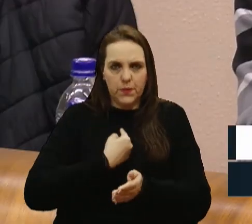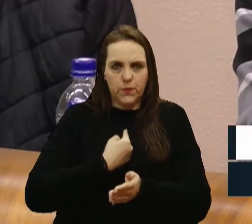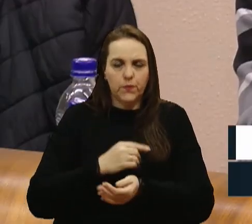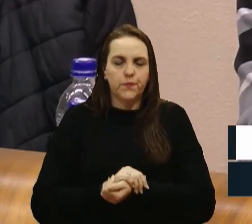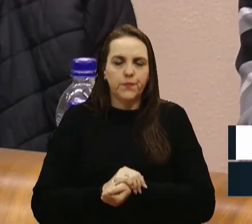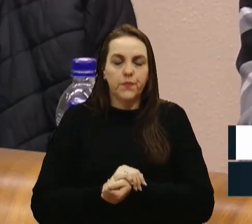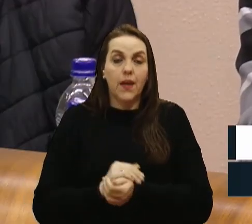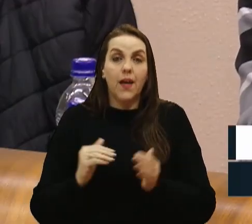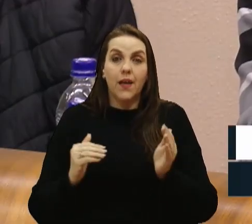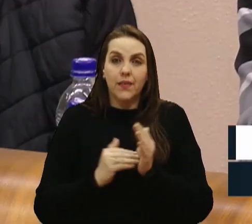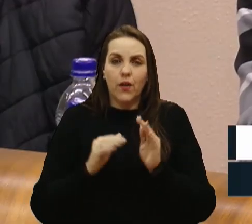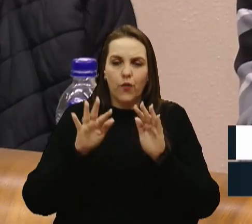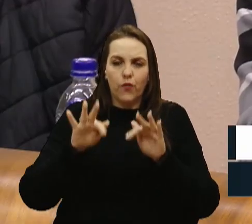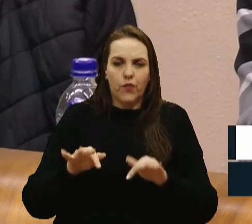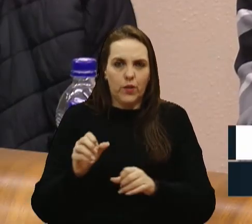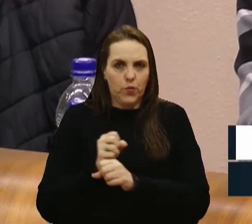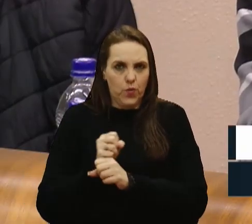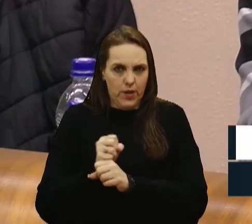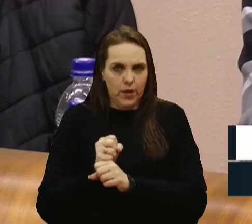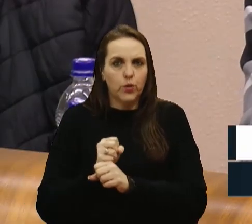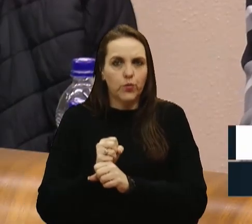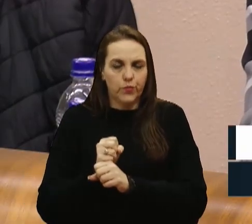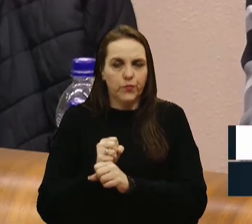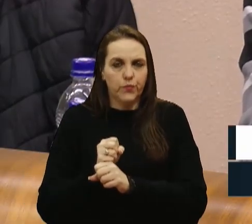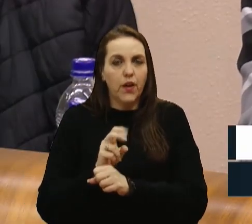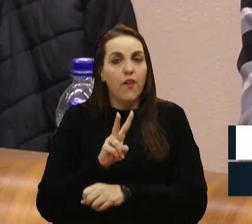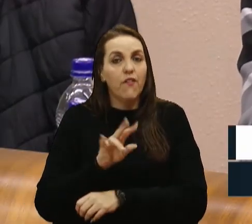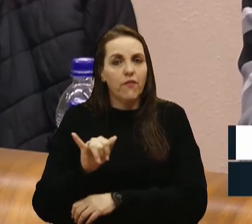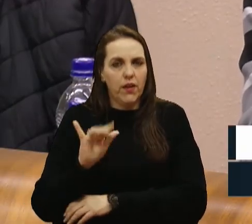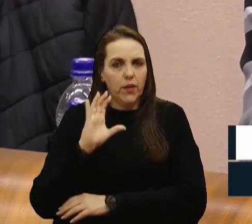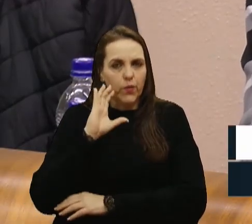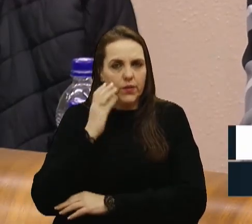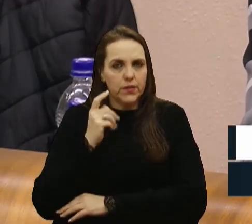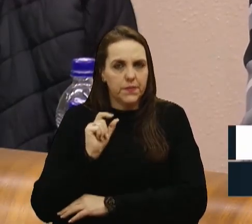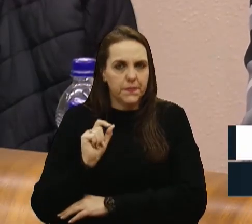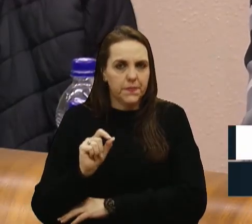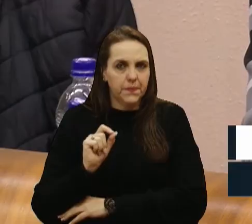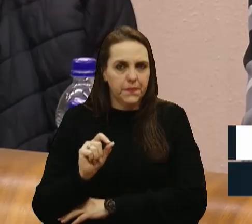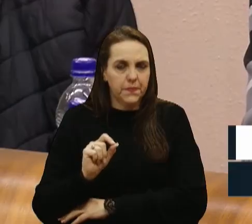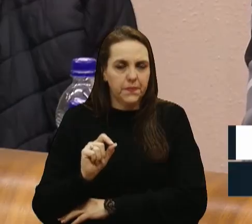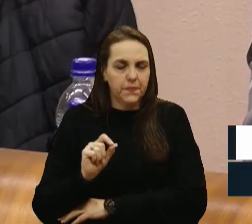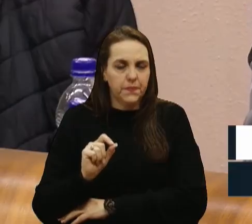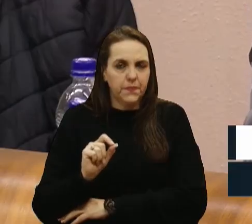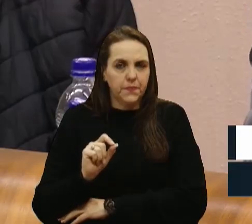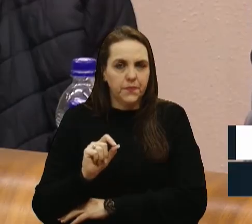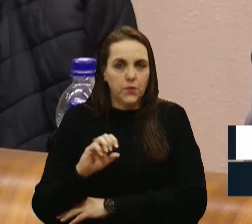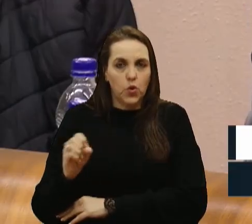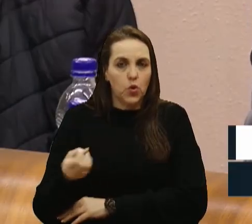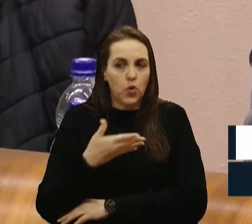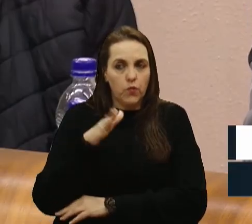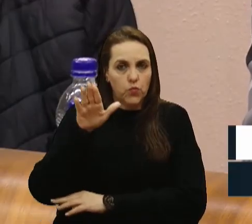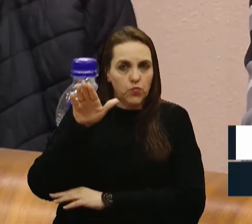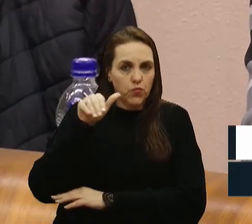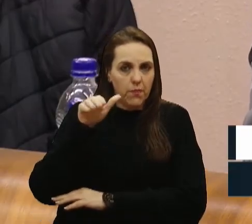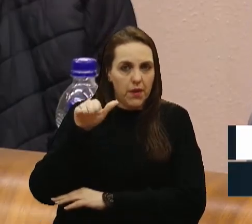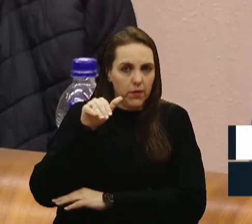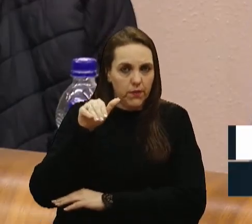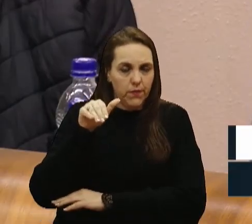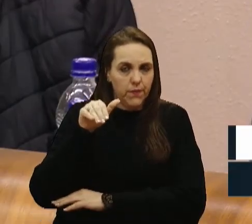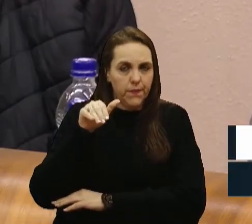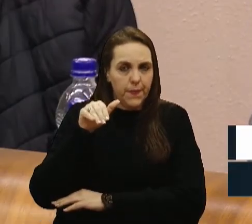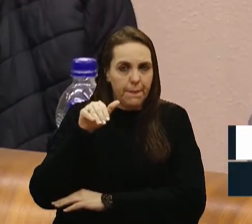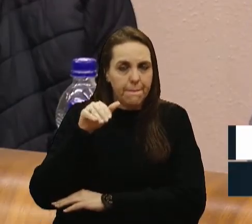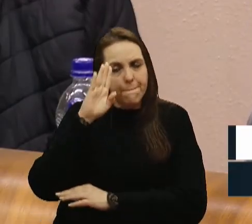até o final do ano, correto? Vai haver o novo chamamento e acredito